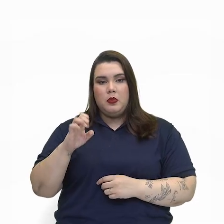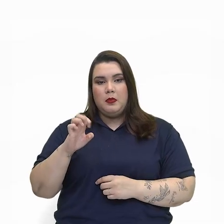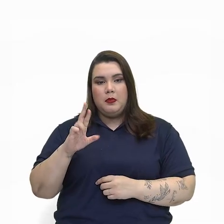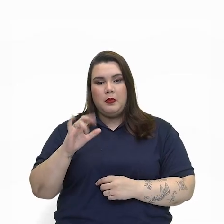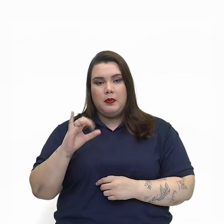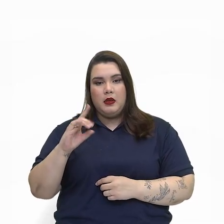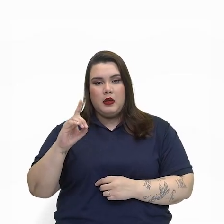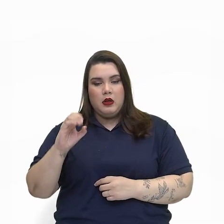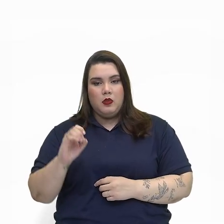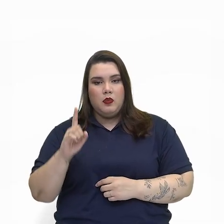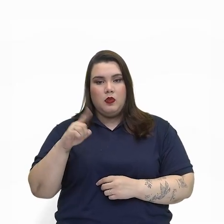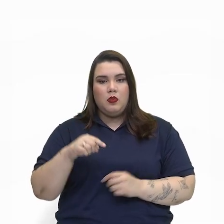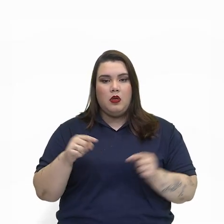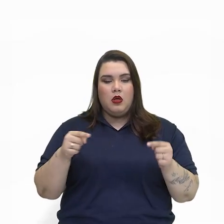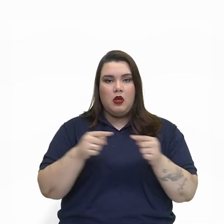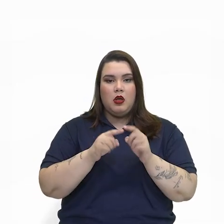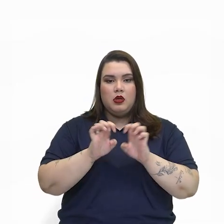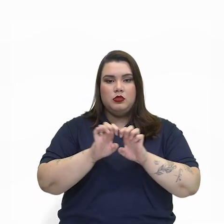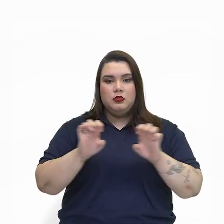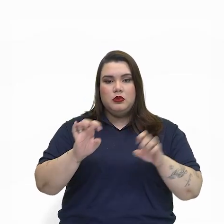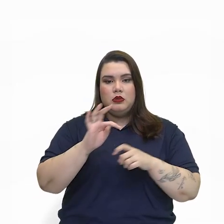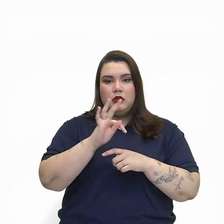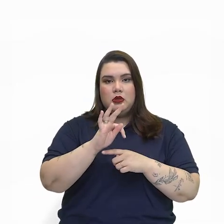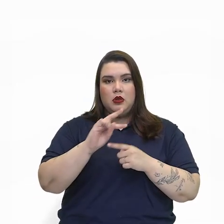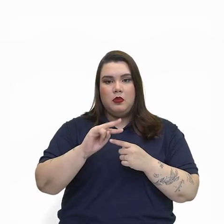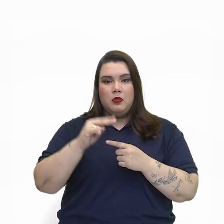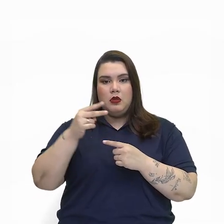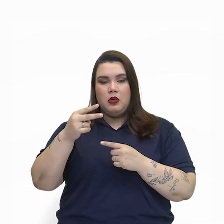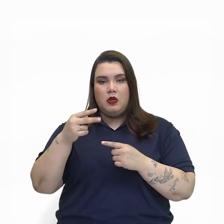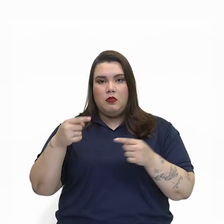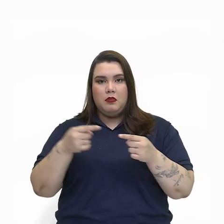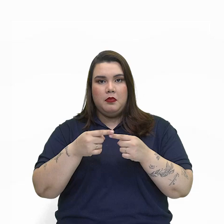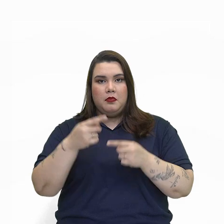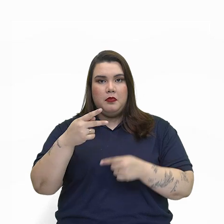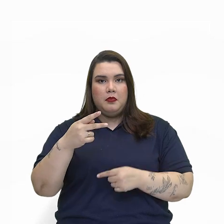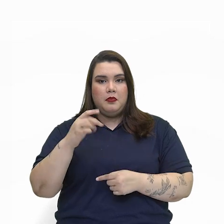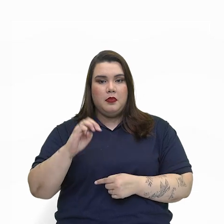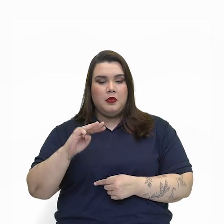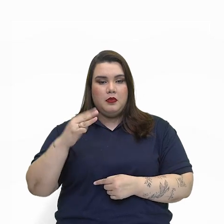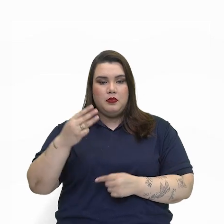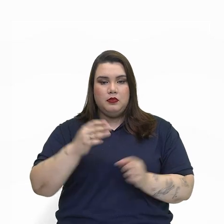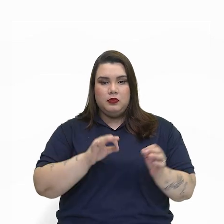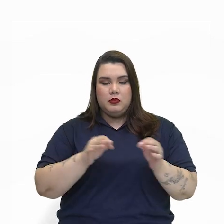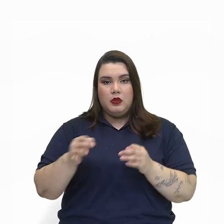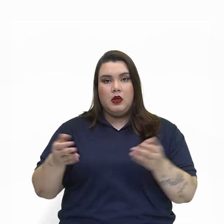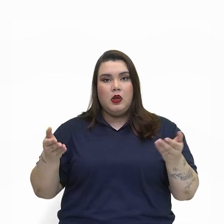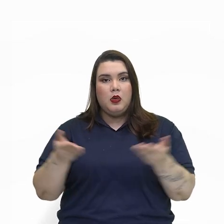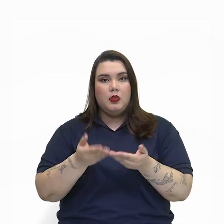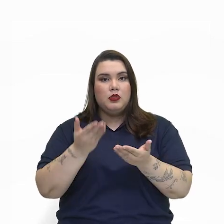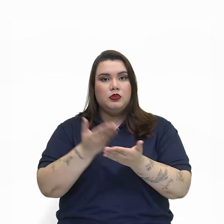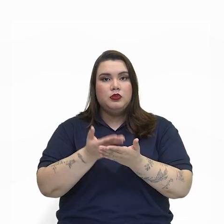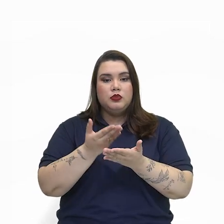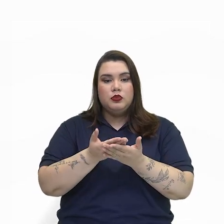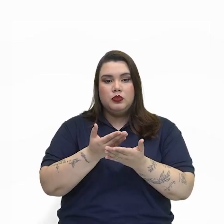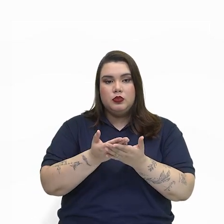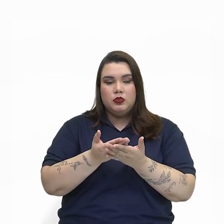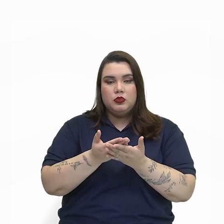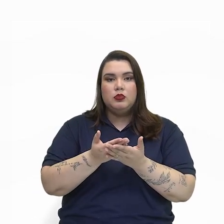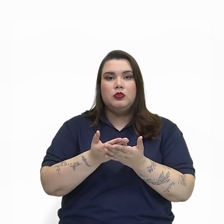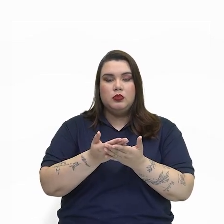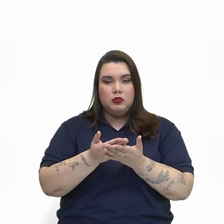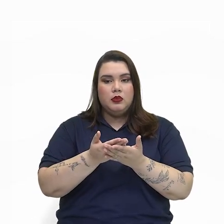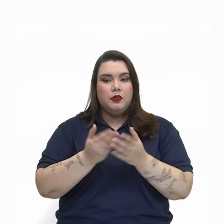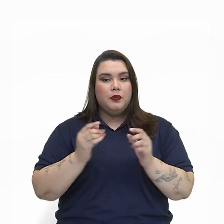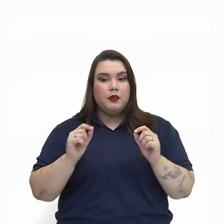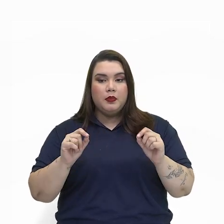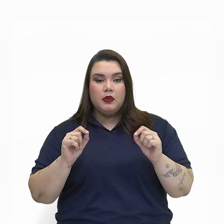sobre P ao cubo. É o que a gente vai já ver na terceira lei, tá legal? E é o que a gente vai ver agora, pessoal. Já que a gente já resolveu o